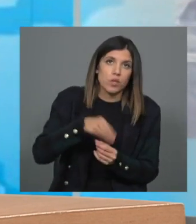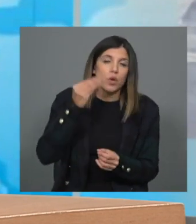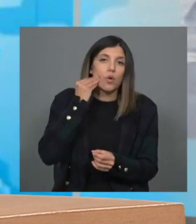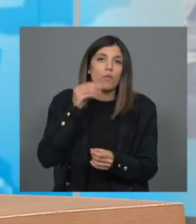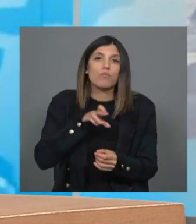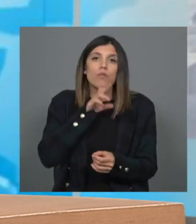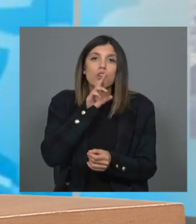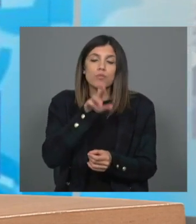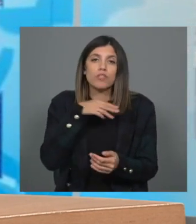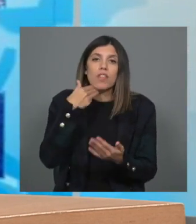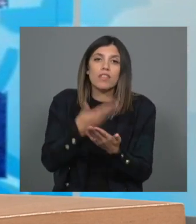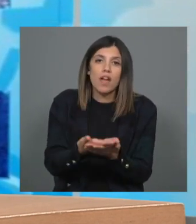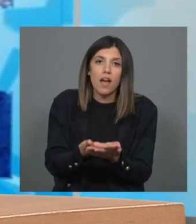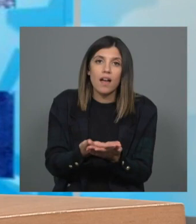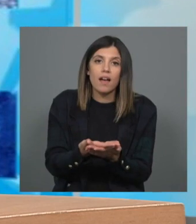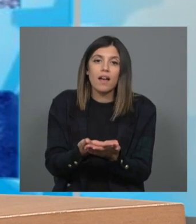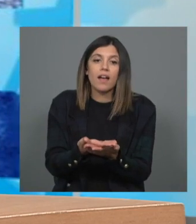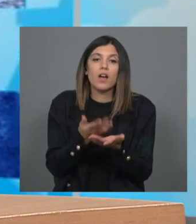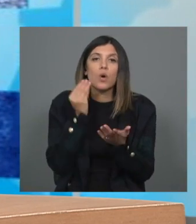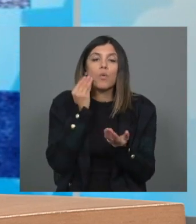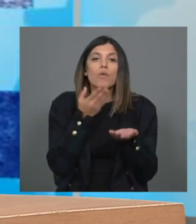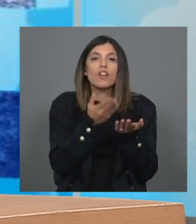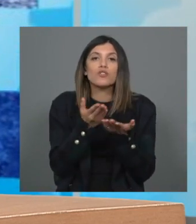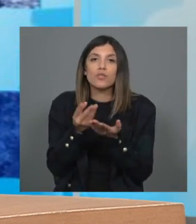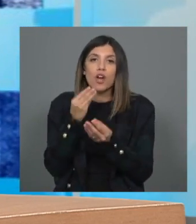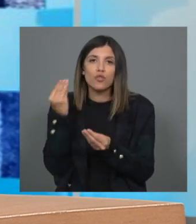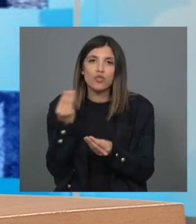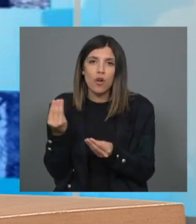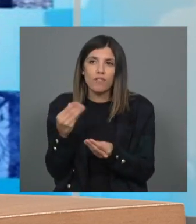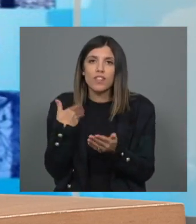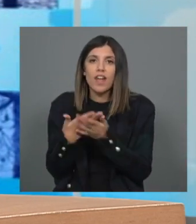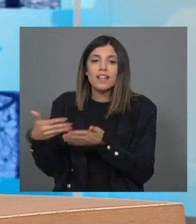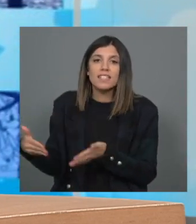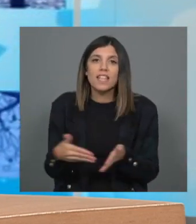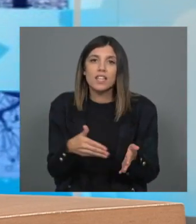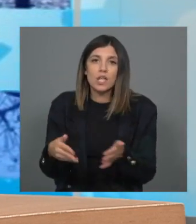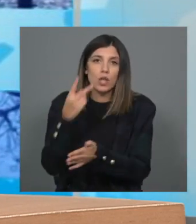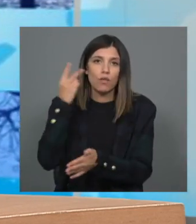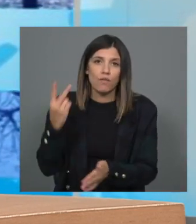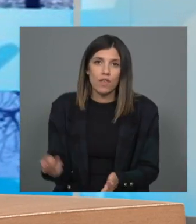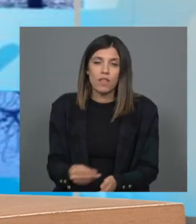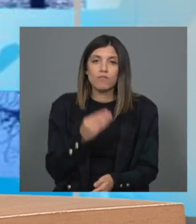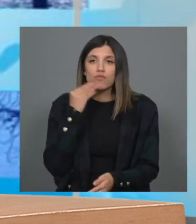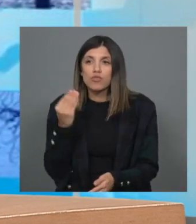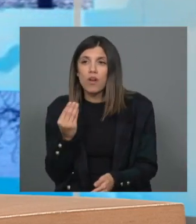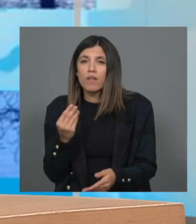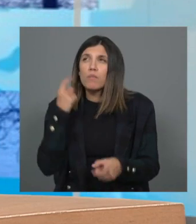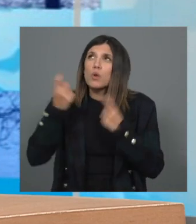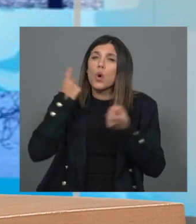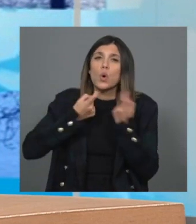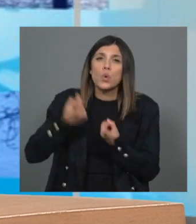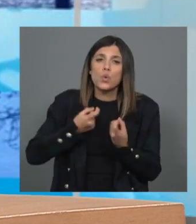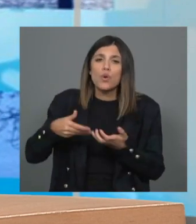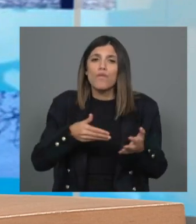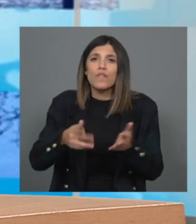resposta e como é que podemos verdadeiramente chegar a este sentido que todos os jovens, com maior ou menor evidência, procuram. Porque